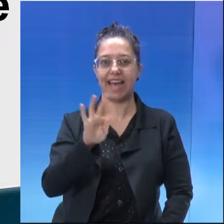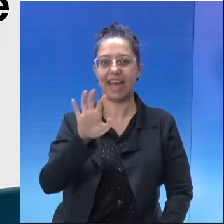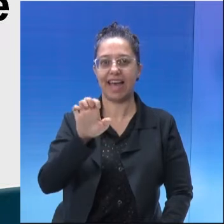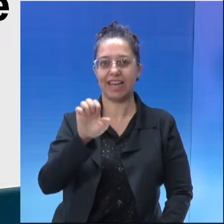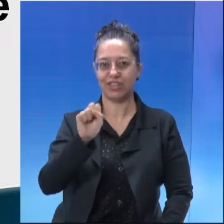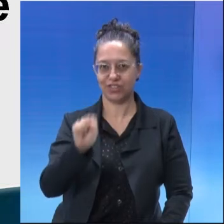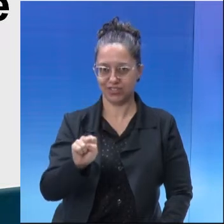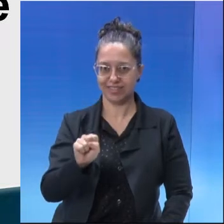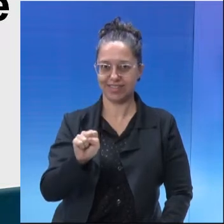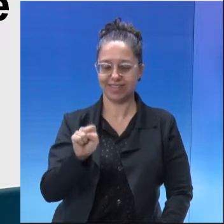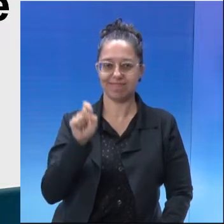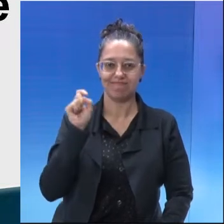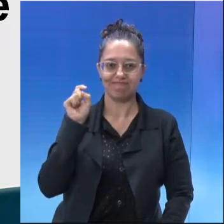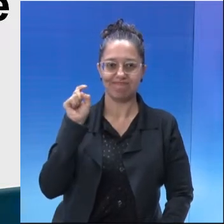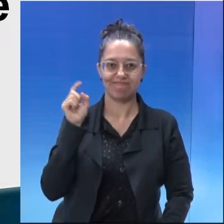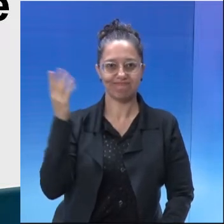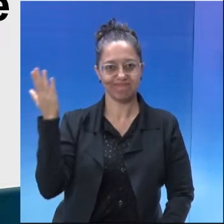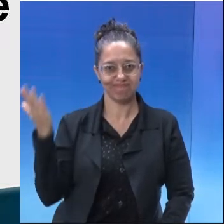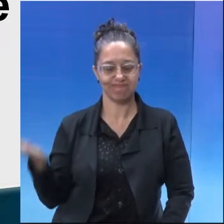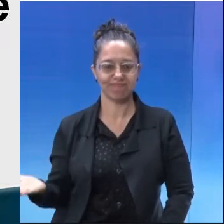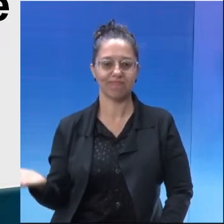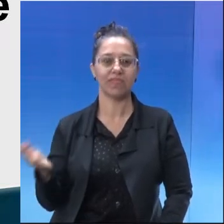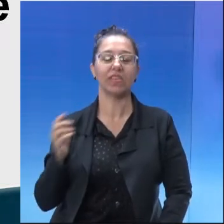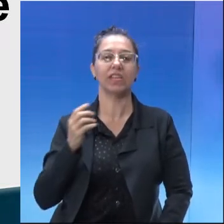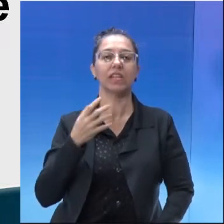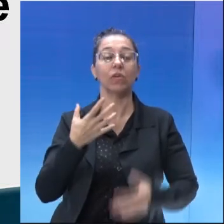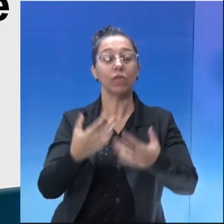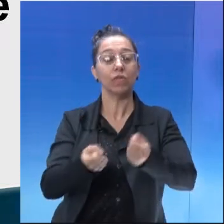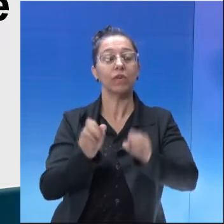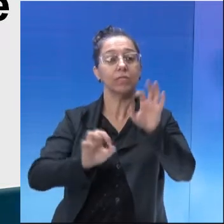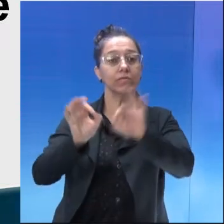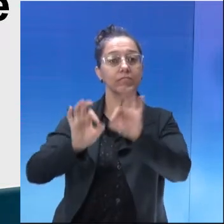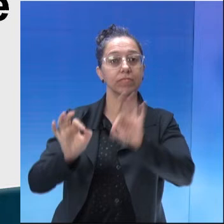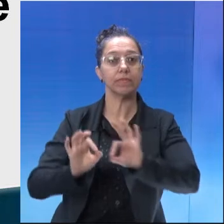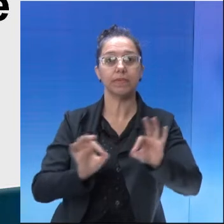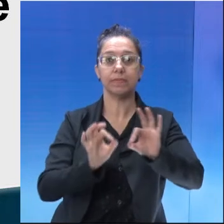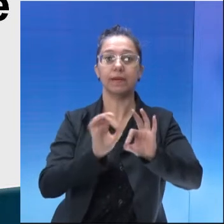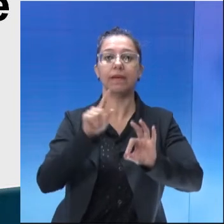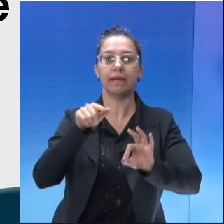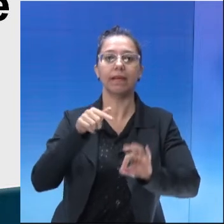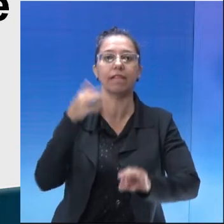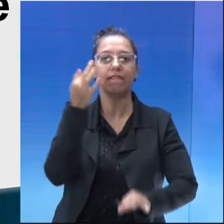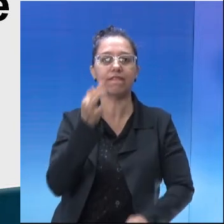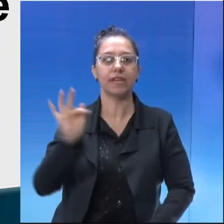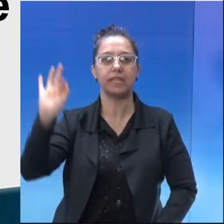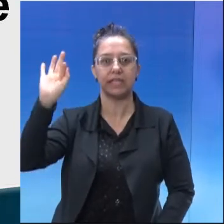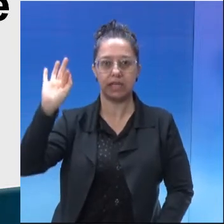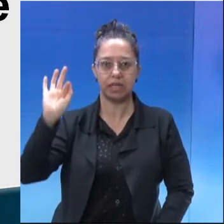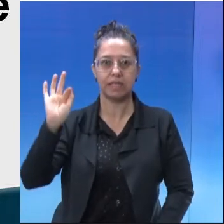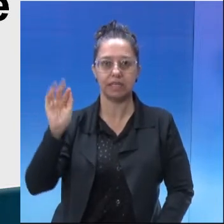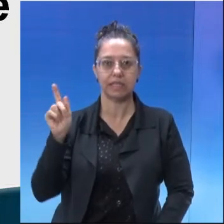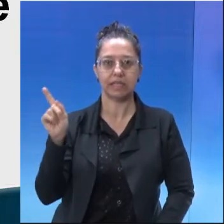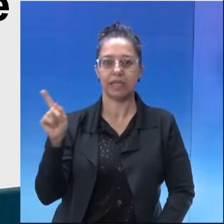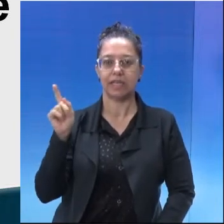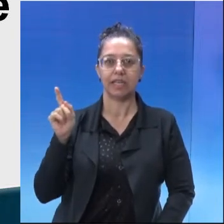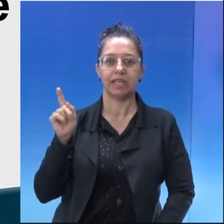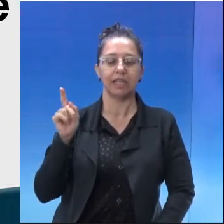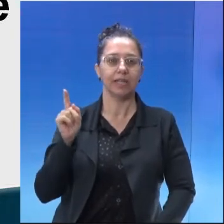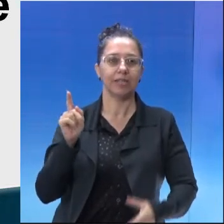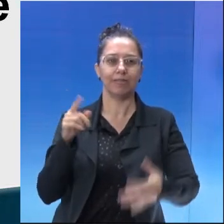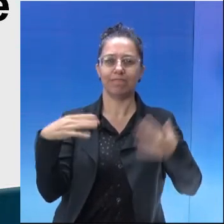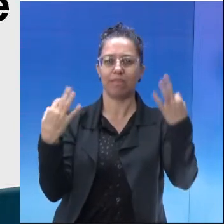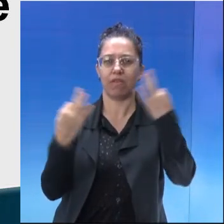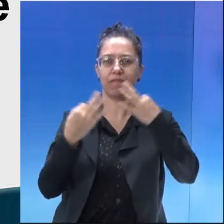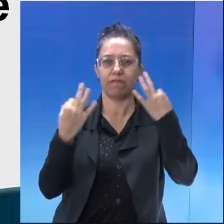Então, a pergunta que nós vamos trabalhar vai ser sobre esse filósofo. É um filósofo francês, considerado um grande iluminista,